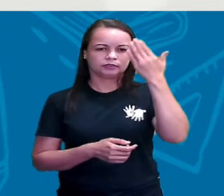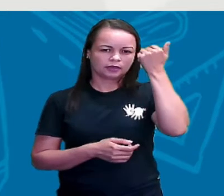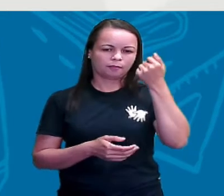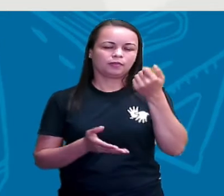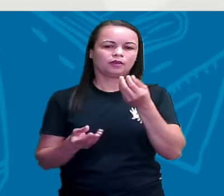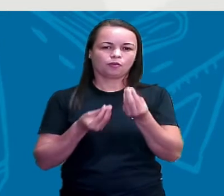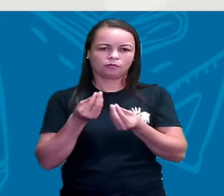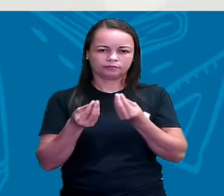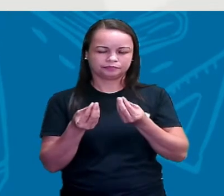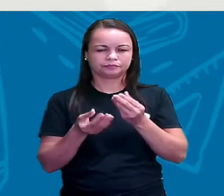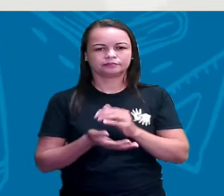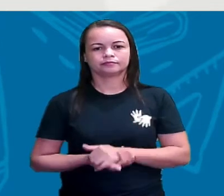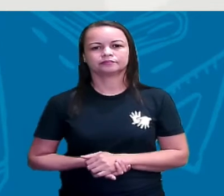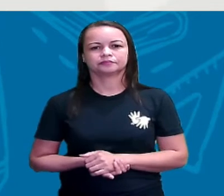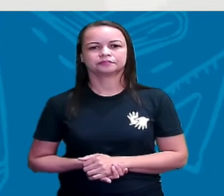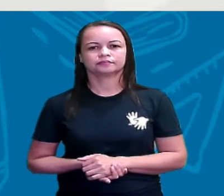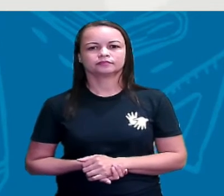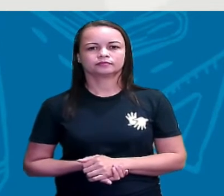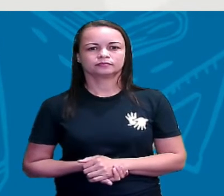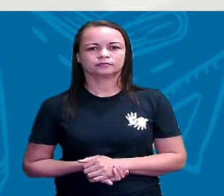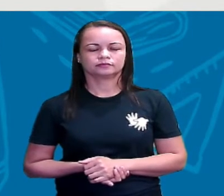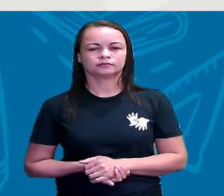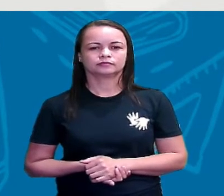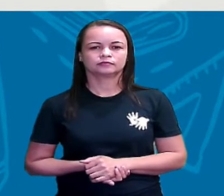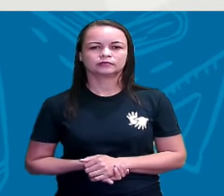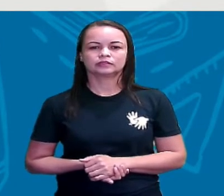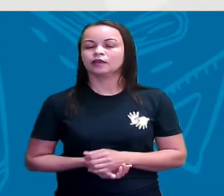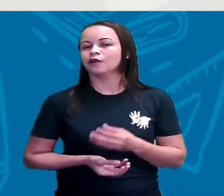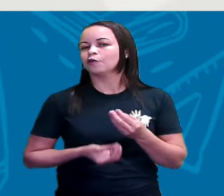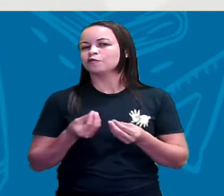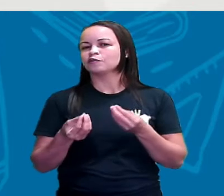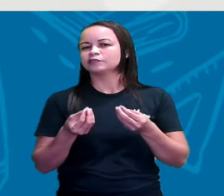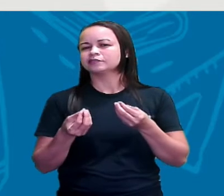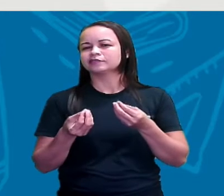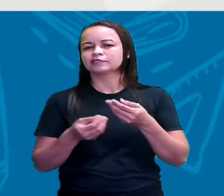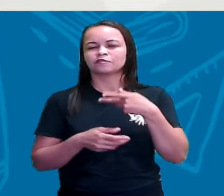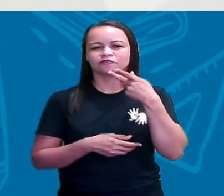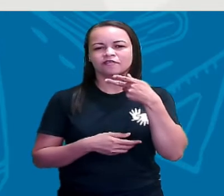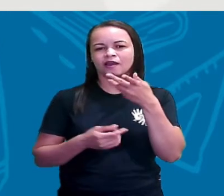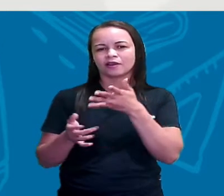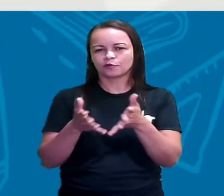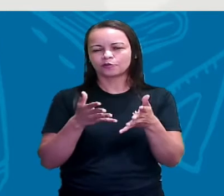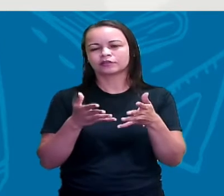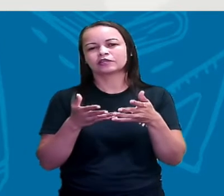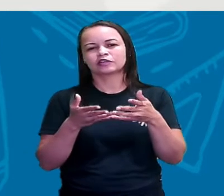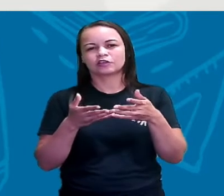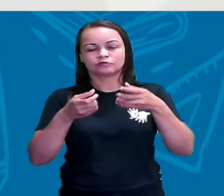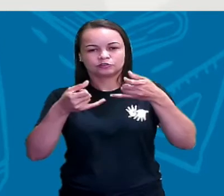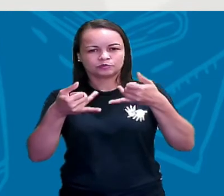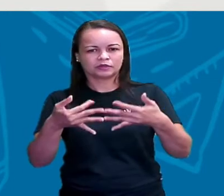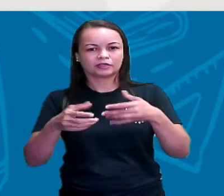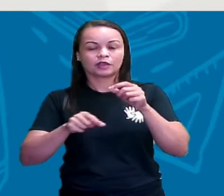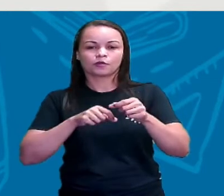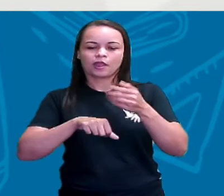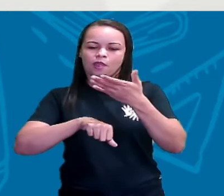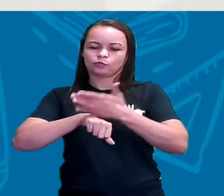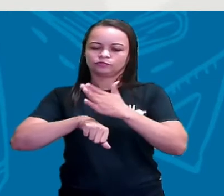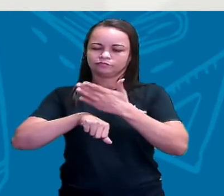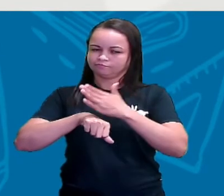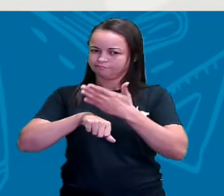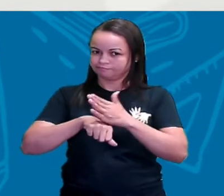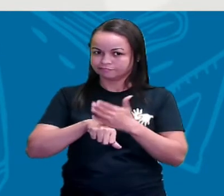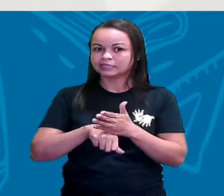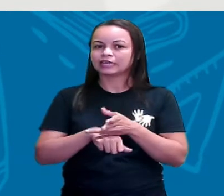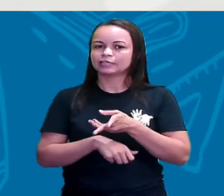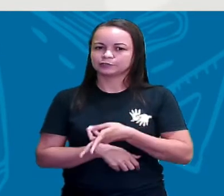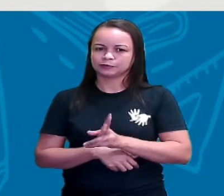Certinho? Agora, amores, como eu sempre falo, chegou o momento do Let's Practice Together. É aquela prática que a gente faz